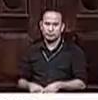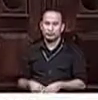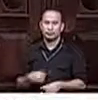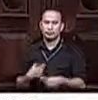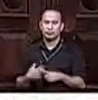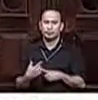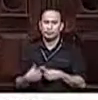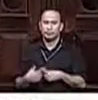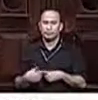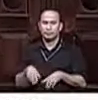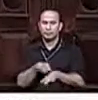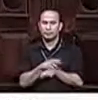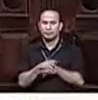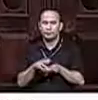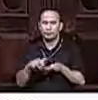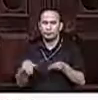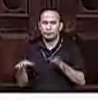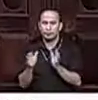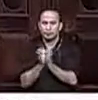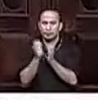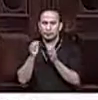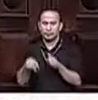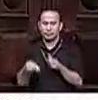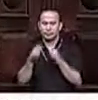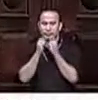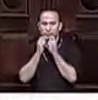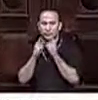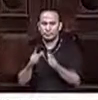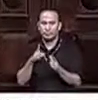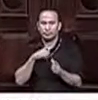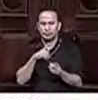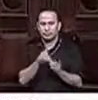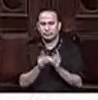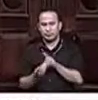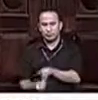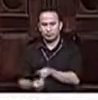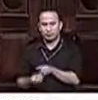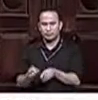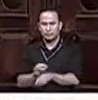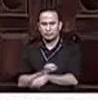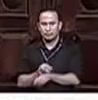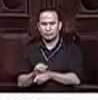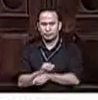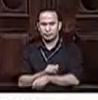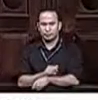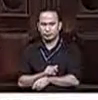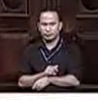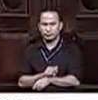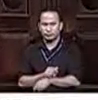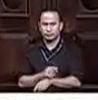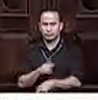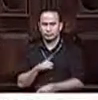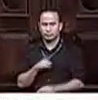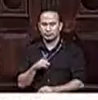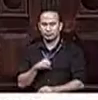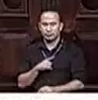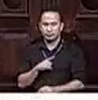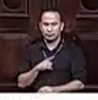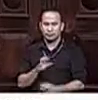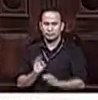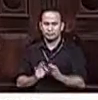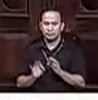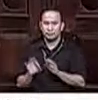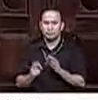os vários partidos de oposição aqui na Casa, que têm contradição com o projeto de recuperação que tem sido proposto